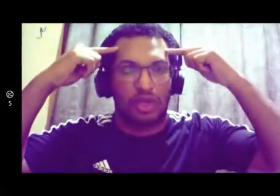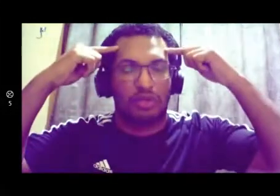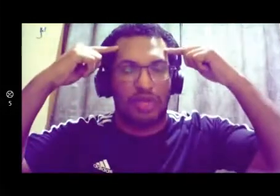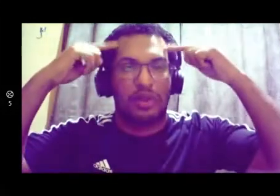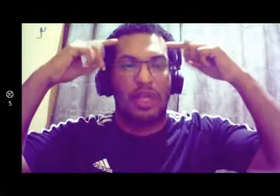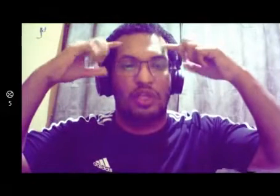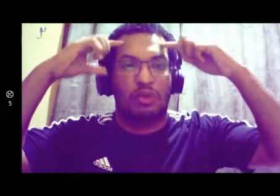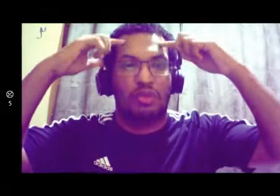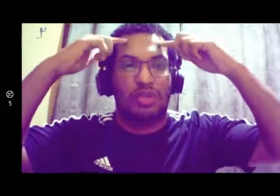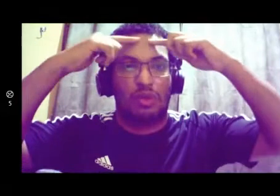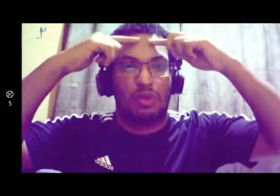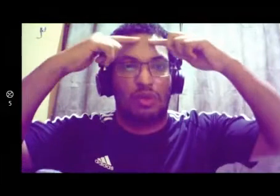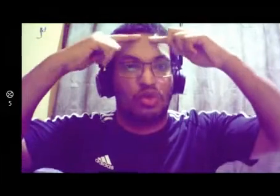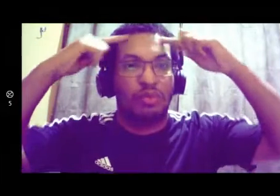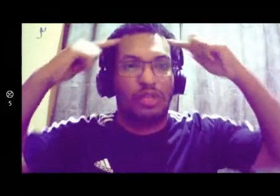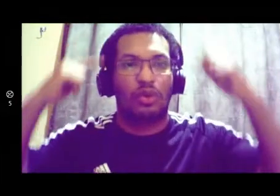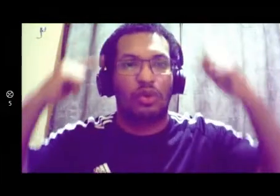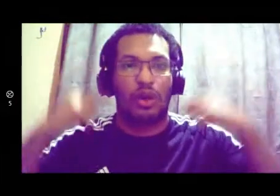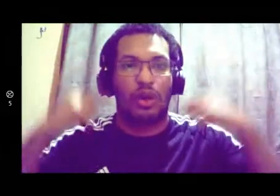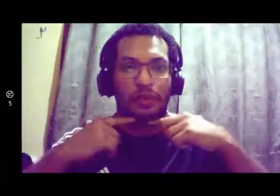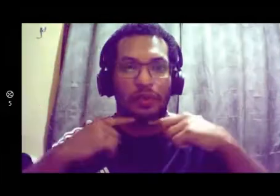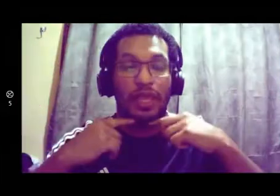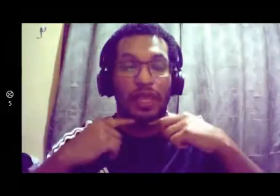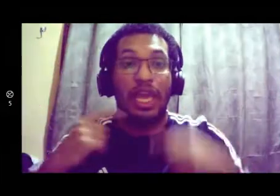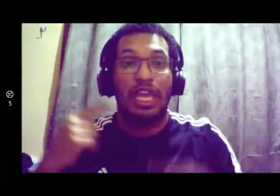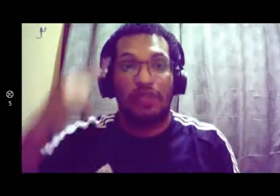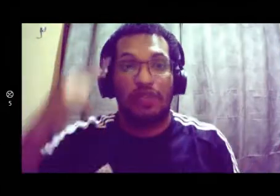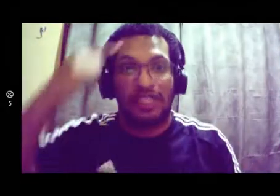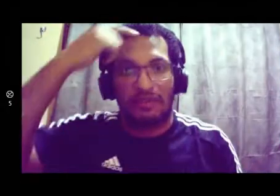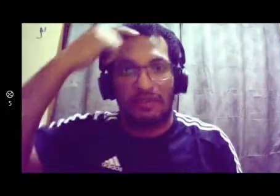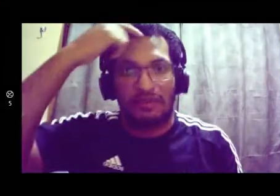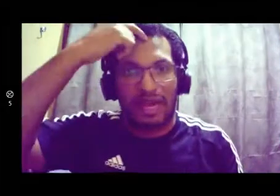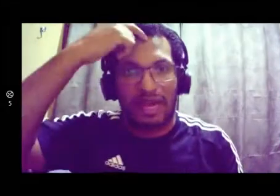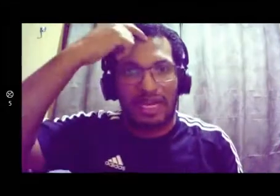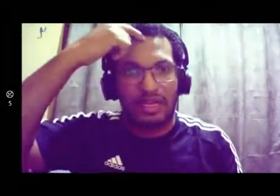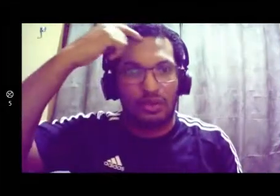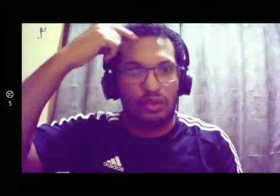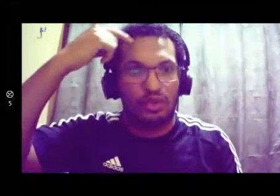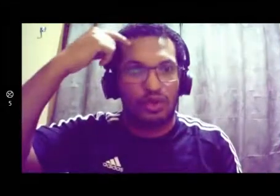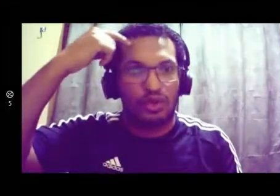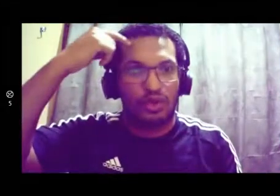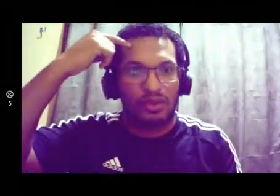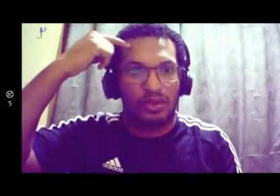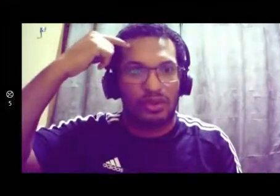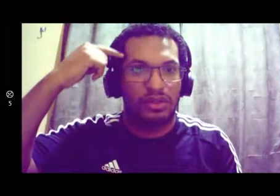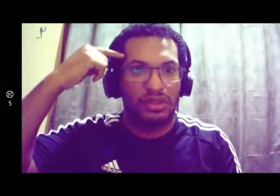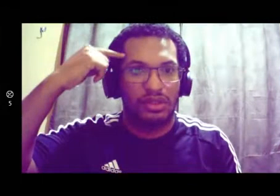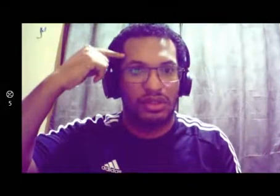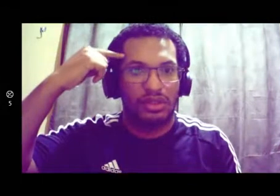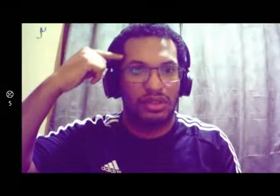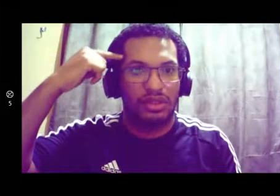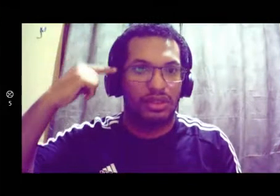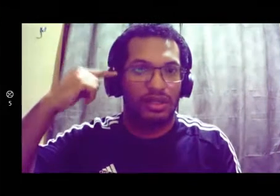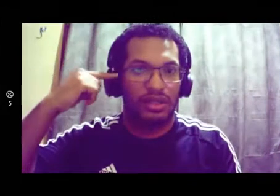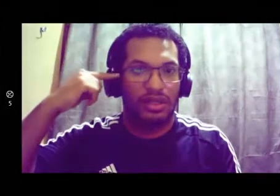do relógio mesmo. Os ponteiros não, os números do relógio. E você vai marcando os horários.